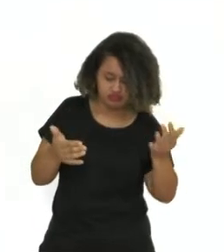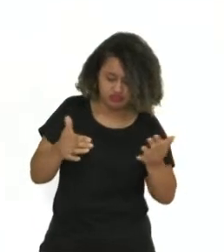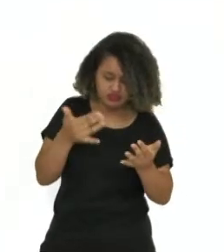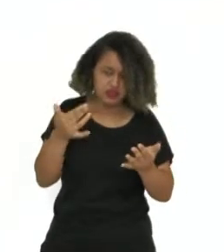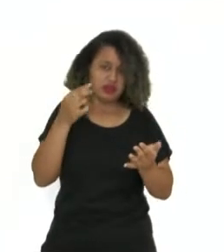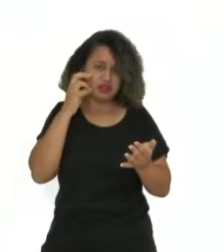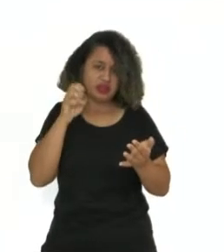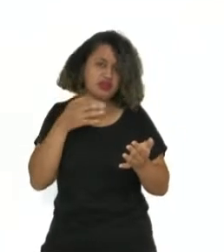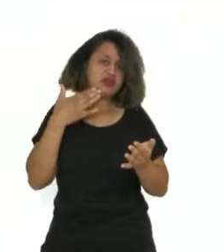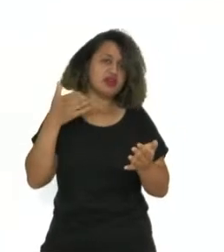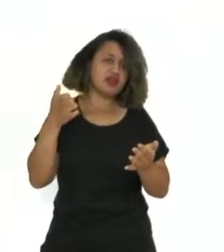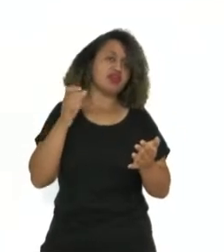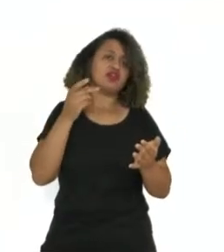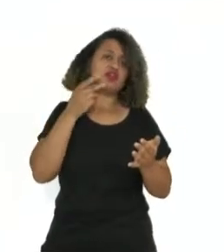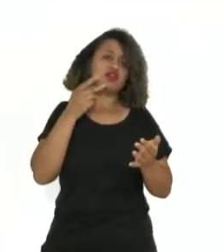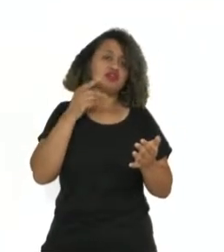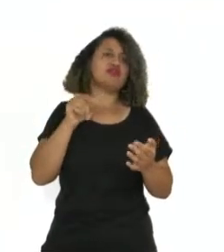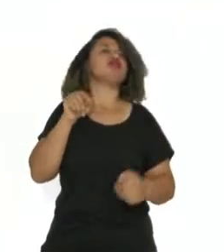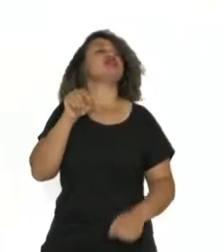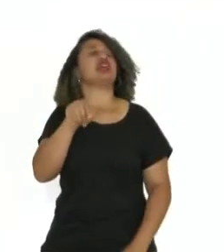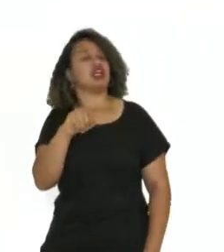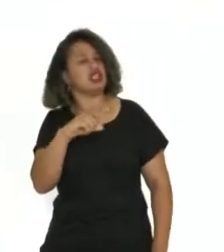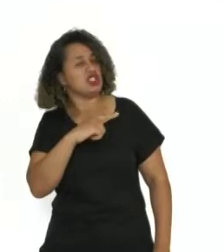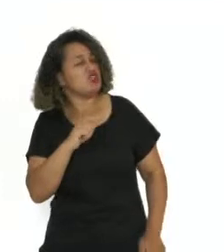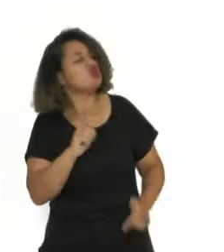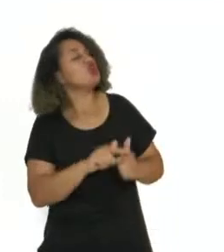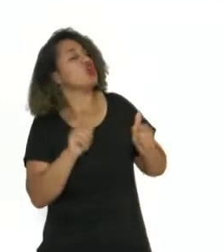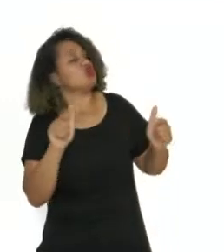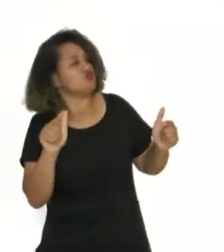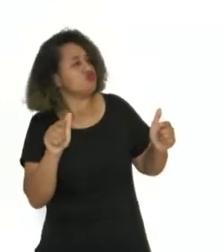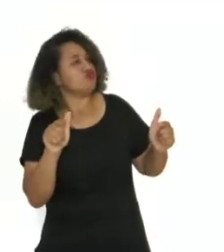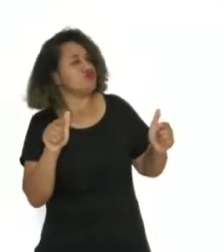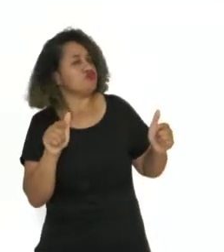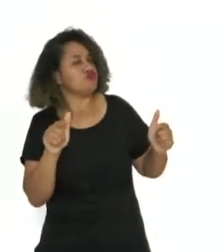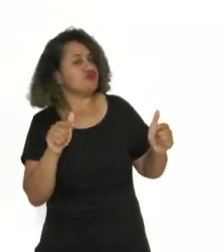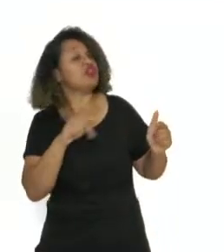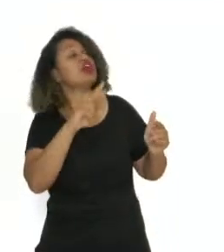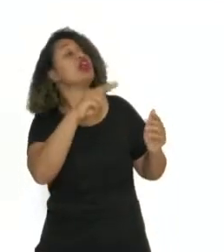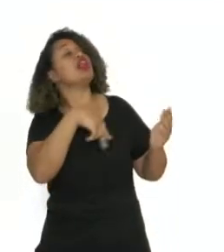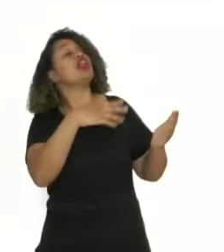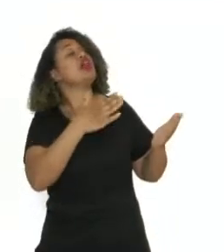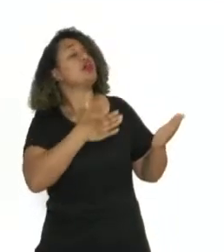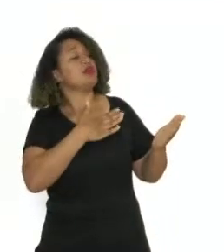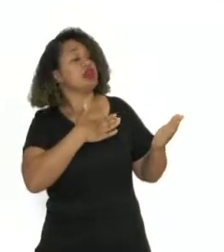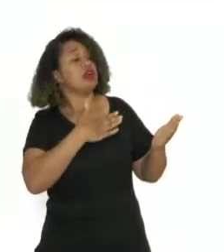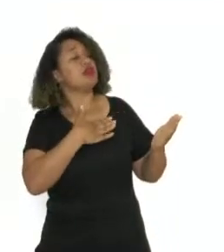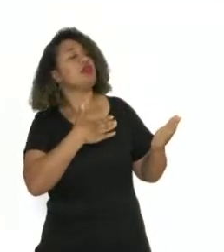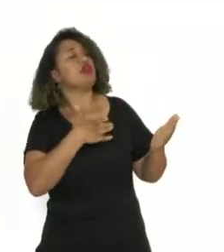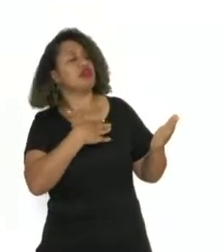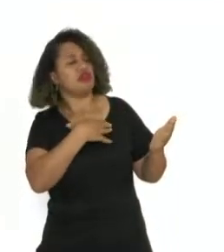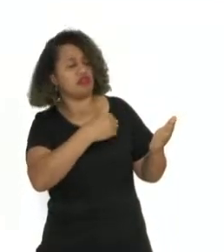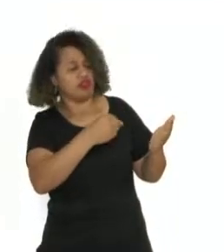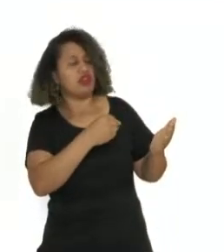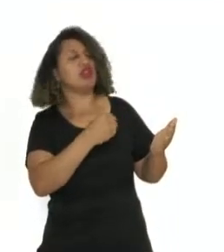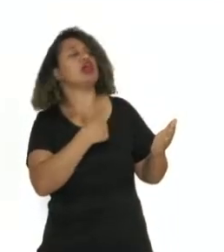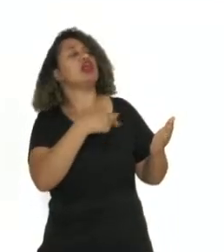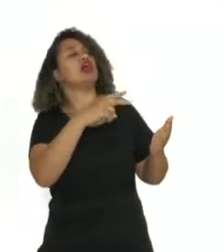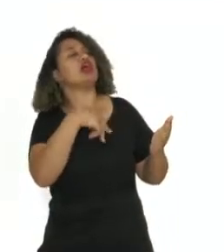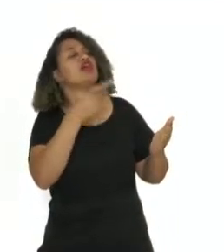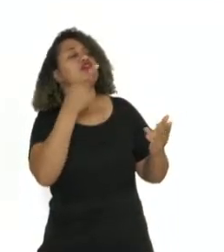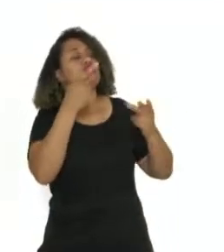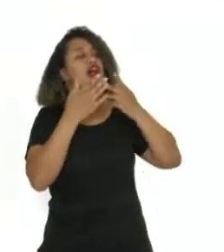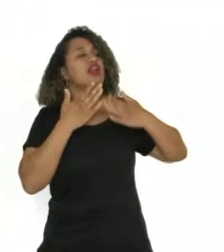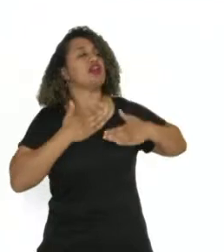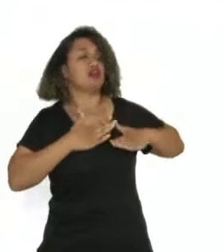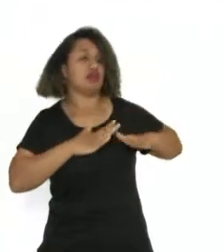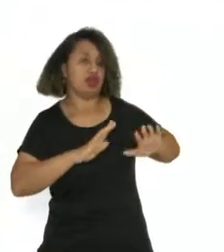disse-me: "Este sim teve sorte. Lê aí para mim, filha. Fala devagar, senão eu não decifro